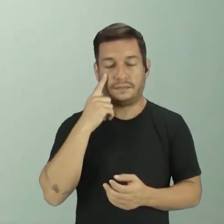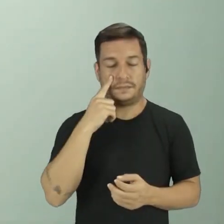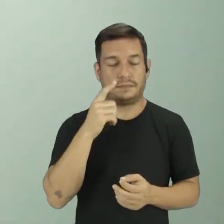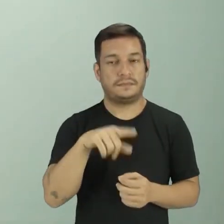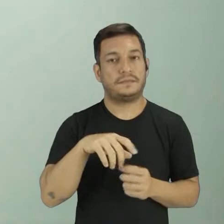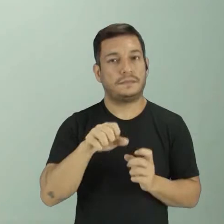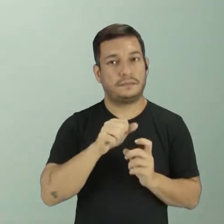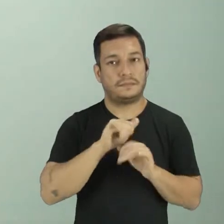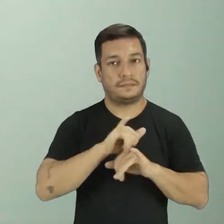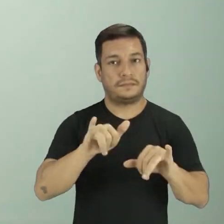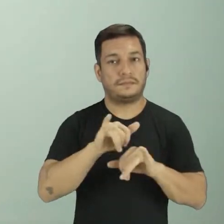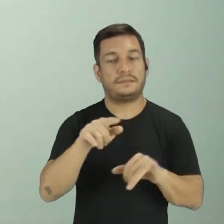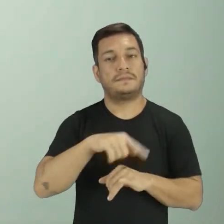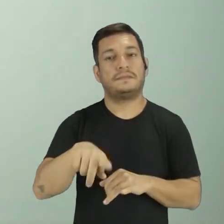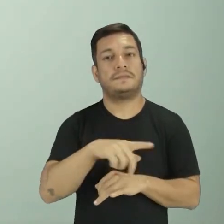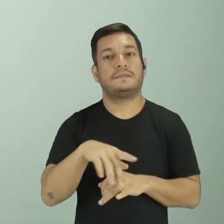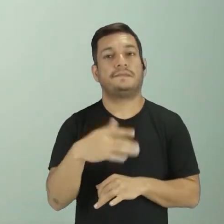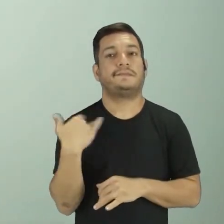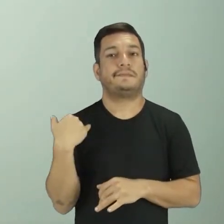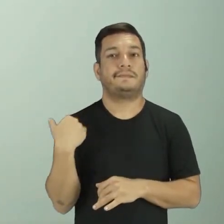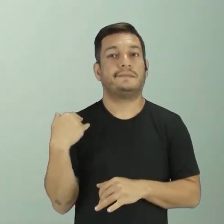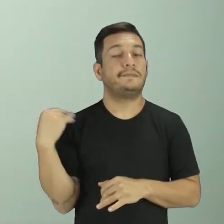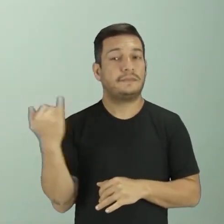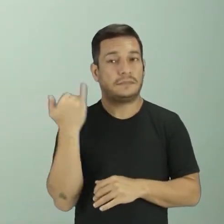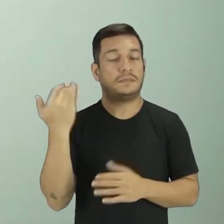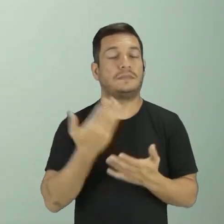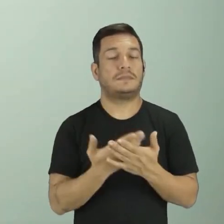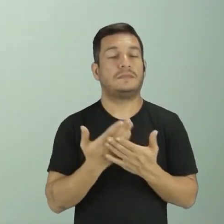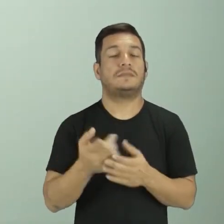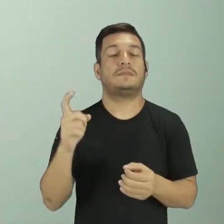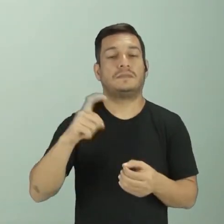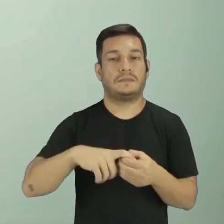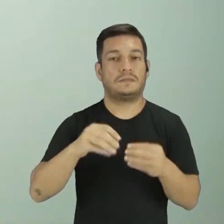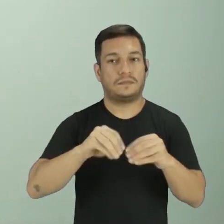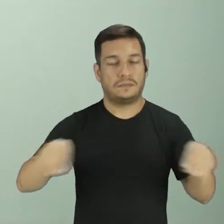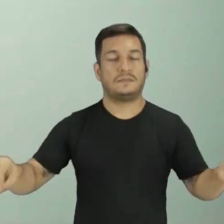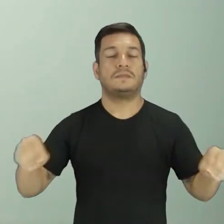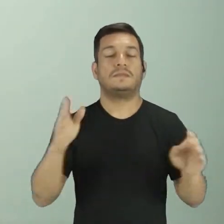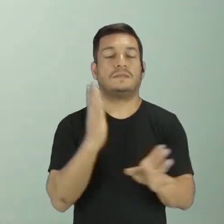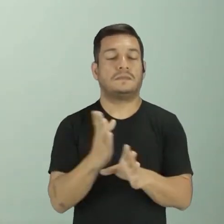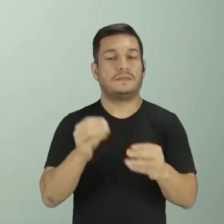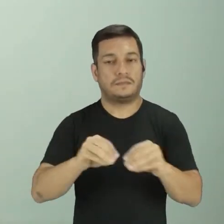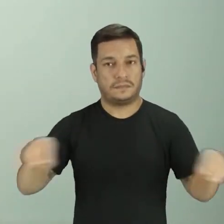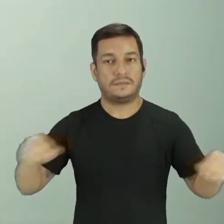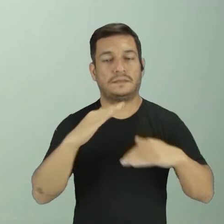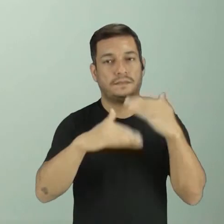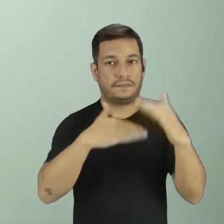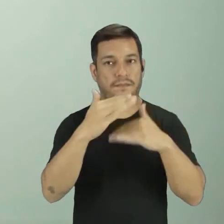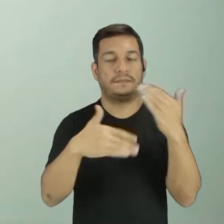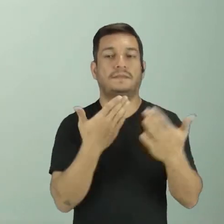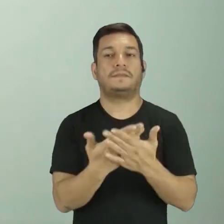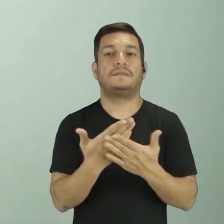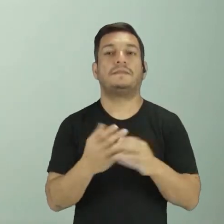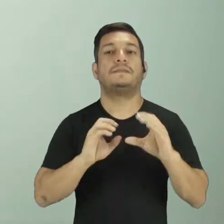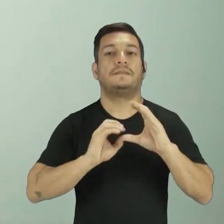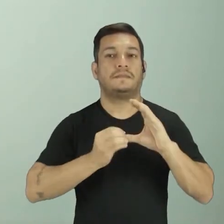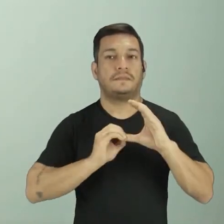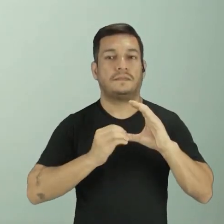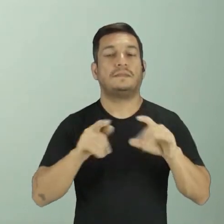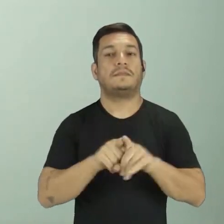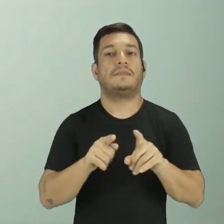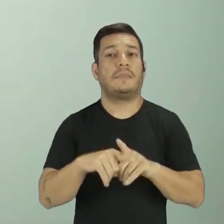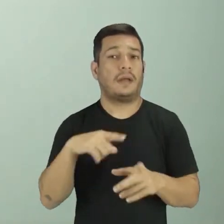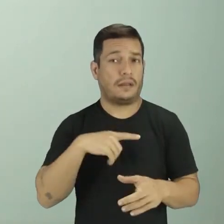a vocês a importância do estudo de mitose, meiose, no avanço, né, do estudo celular.